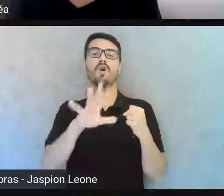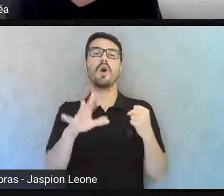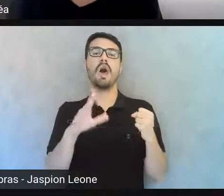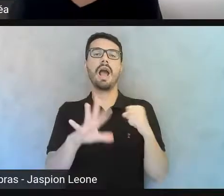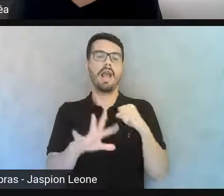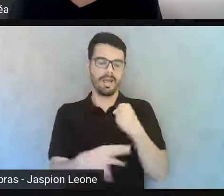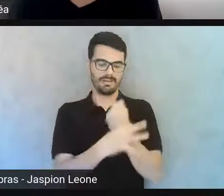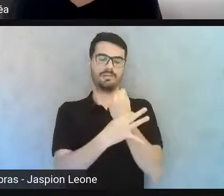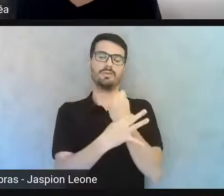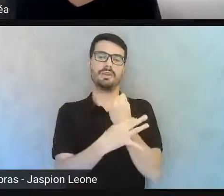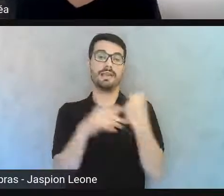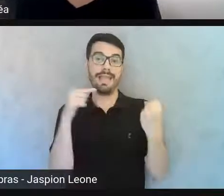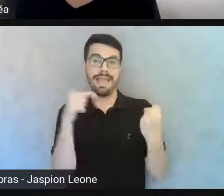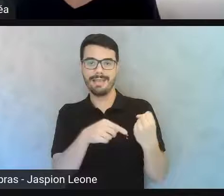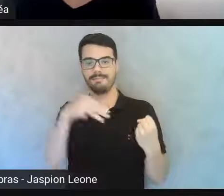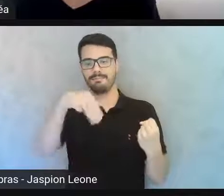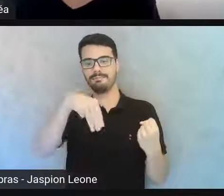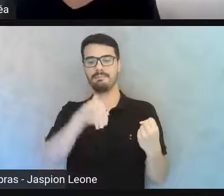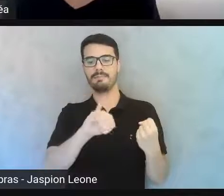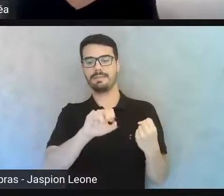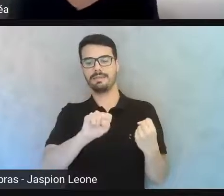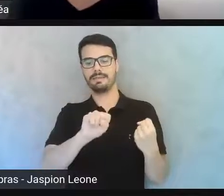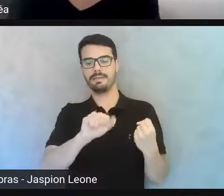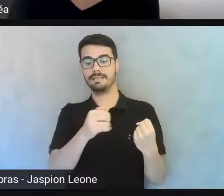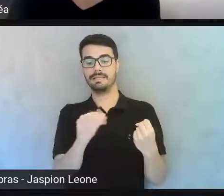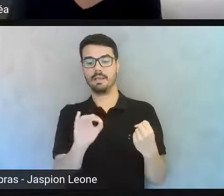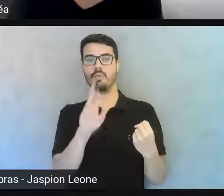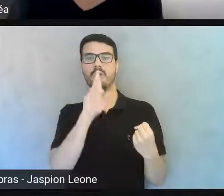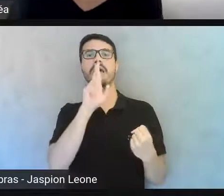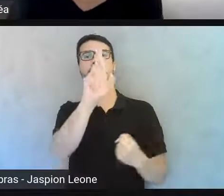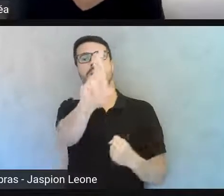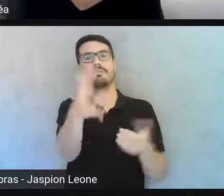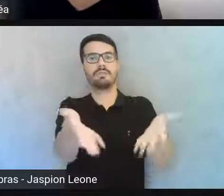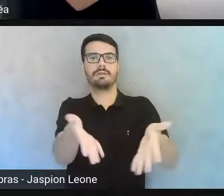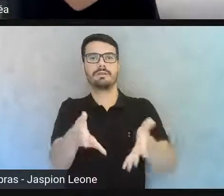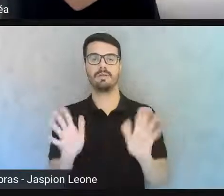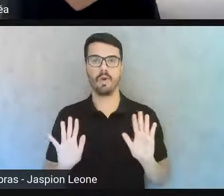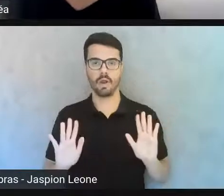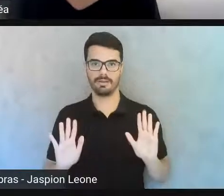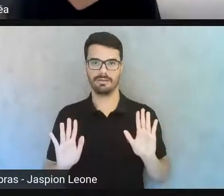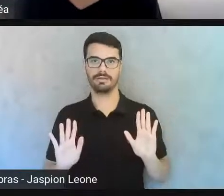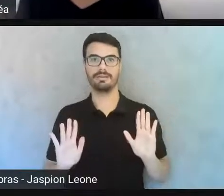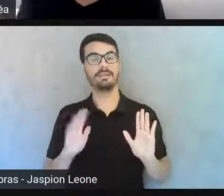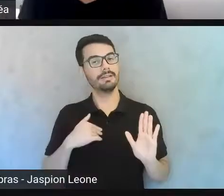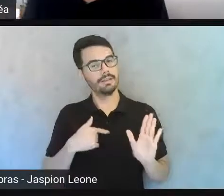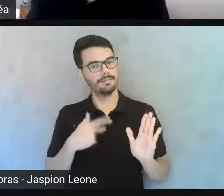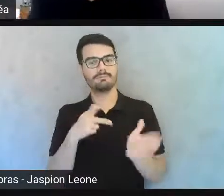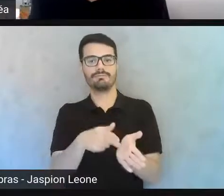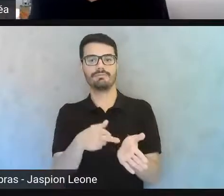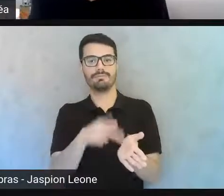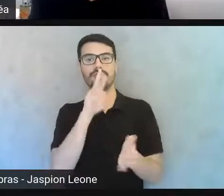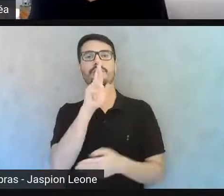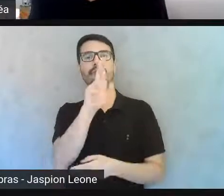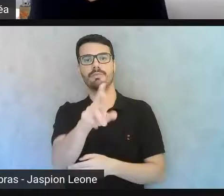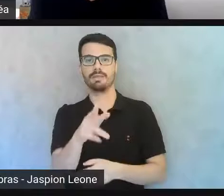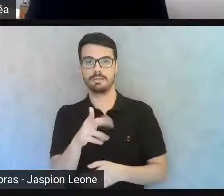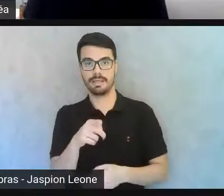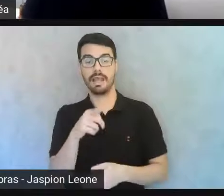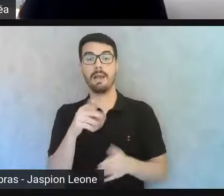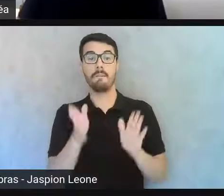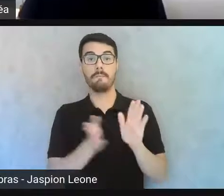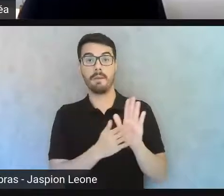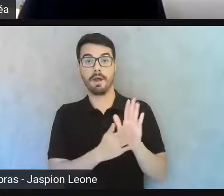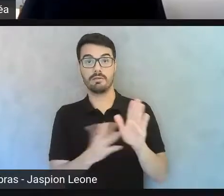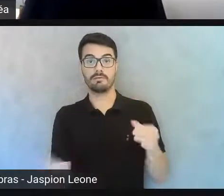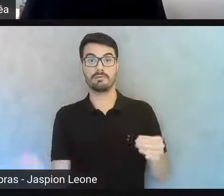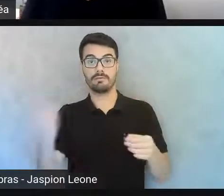a maior missão. A gente está respondendo uma demanda agora em relação exatamente disso. A ação de retomada é